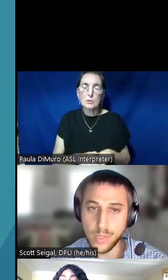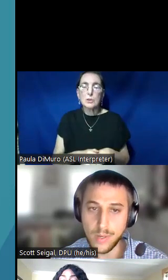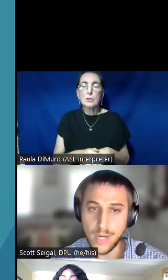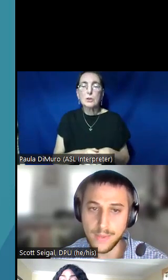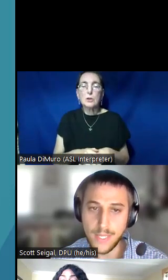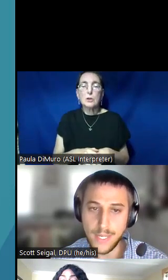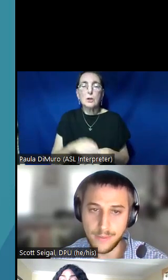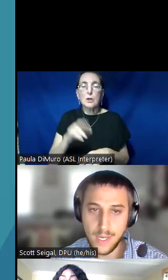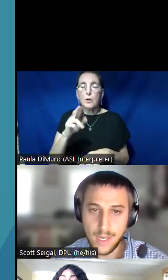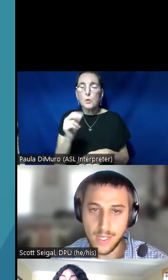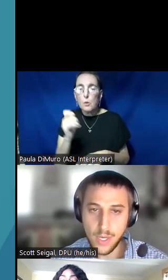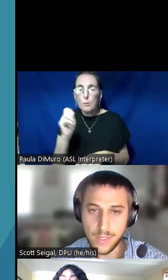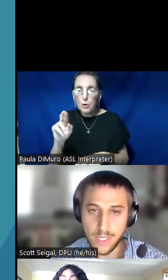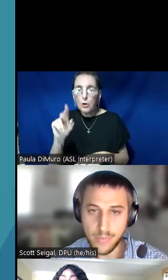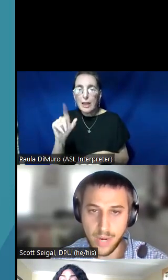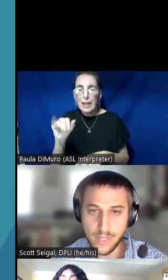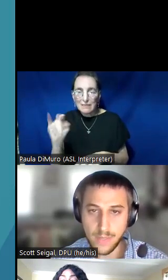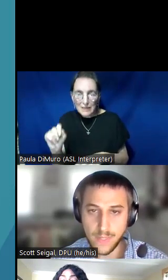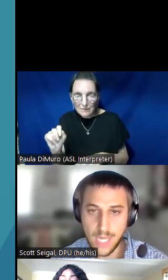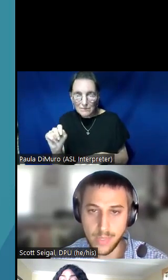departamento que te regula